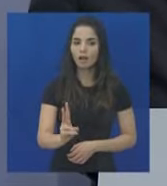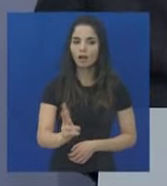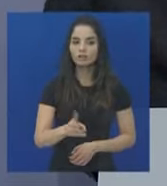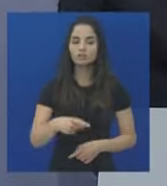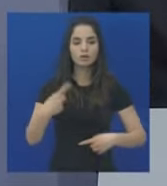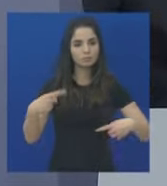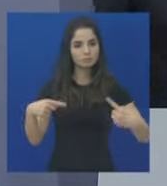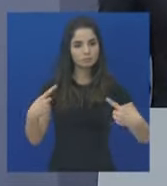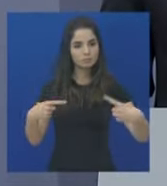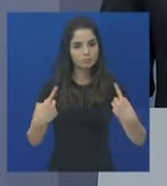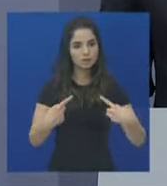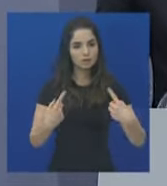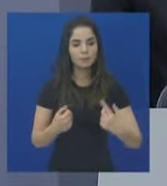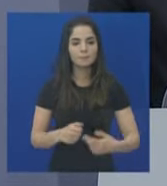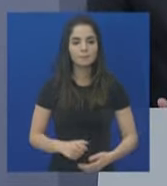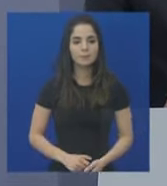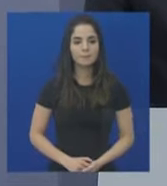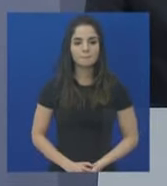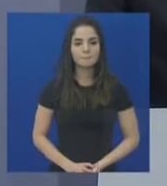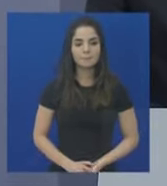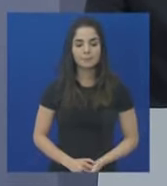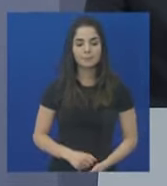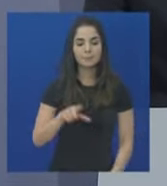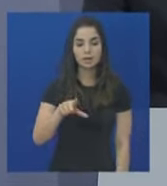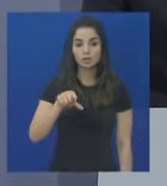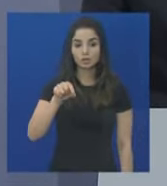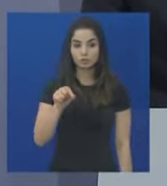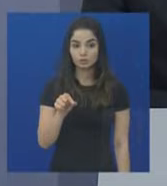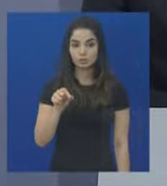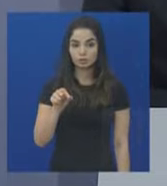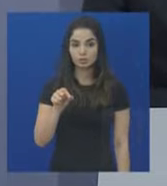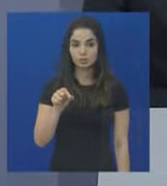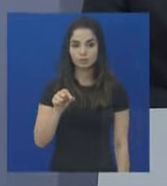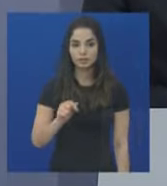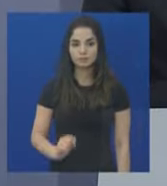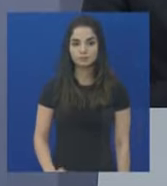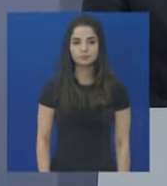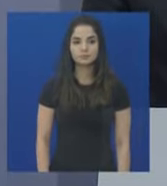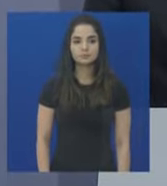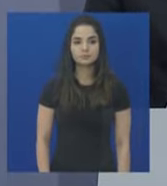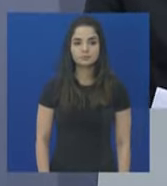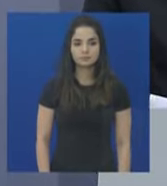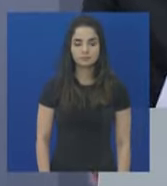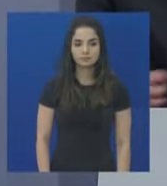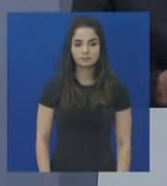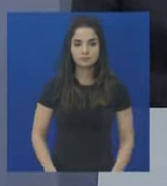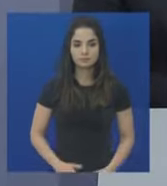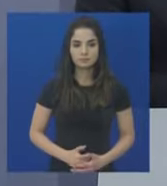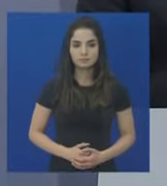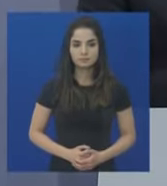debate, retoma o nosso debate então com o sorteio do candidato que vai